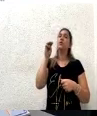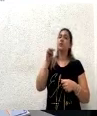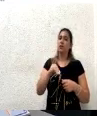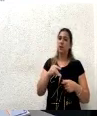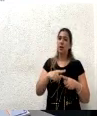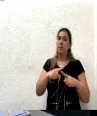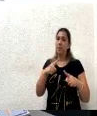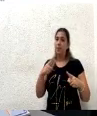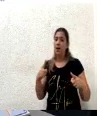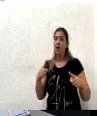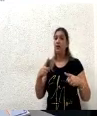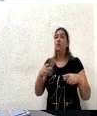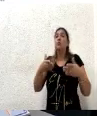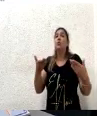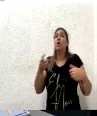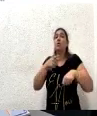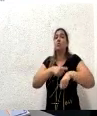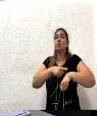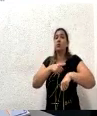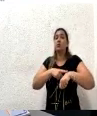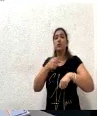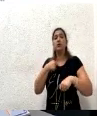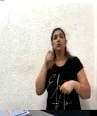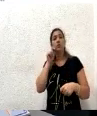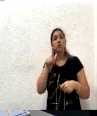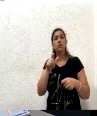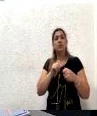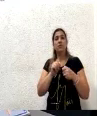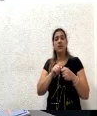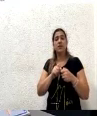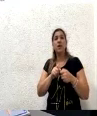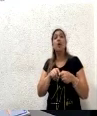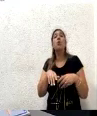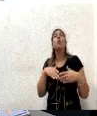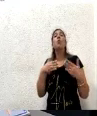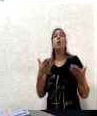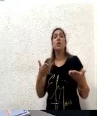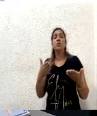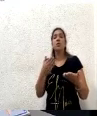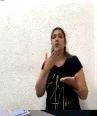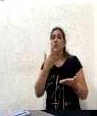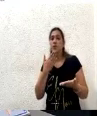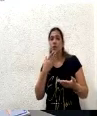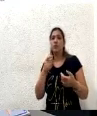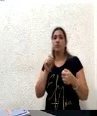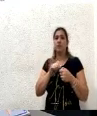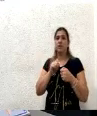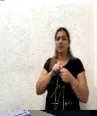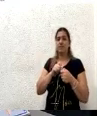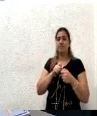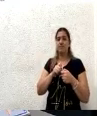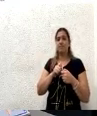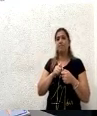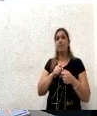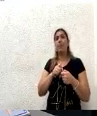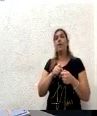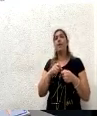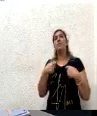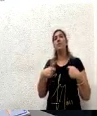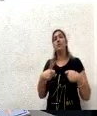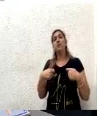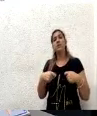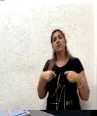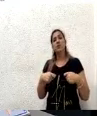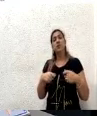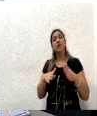Mas em que momento que eu consigo fazer? Através de que demanda que eu preciso fazer? Então, a gente precisa tomar esse cuidado,